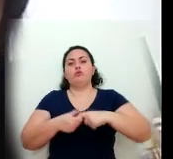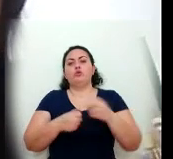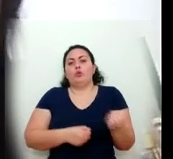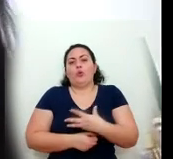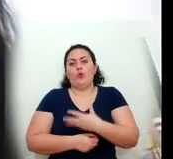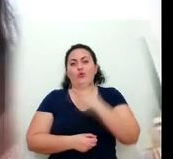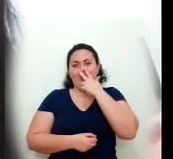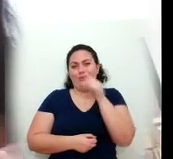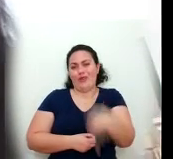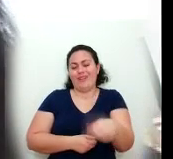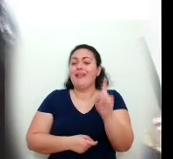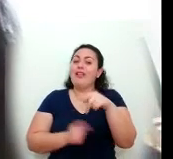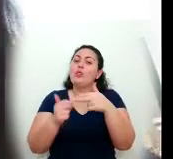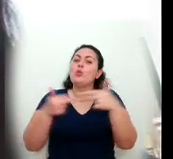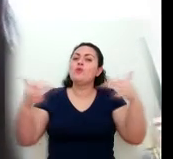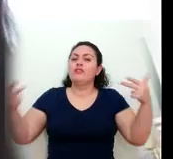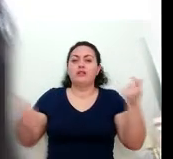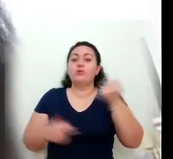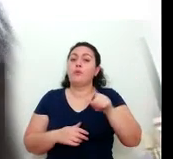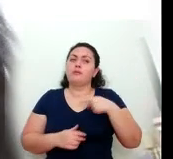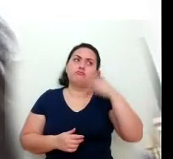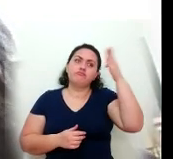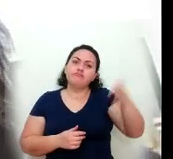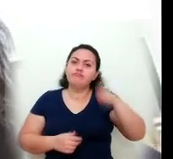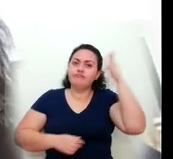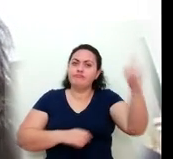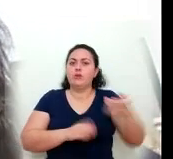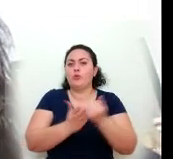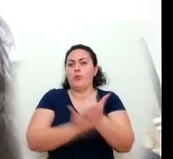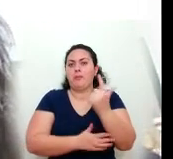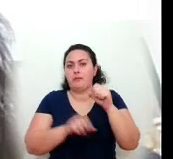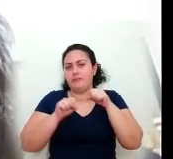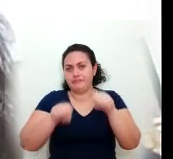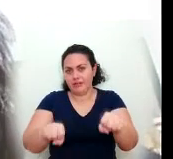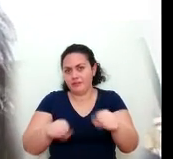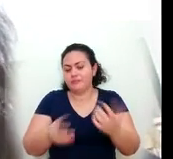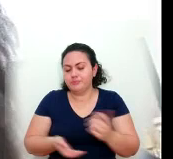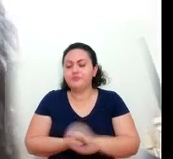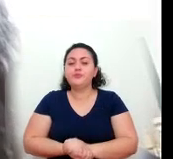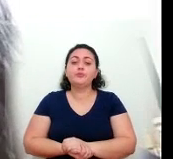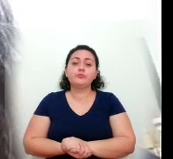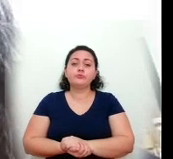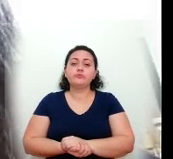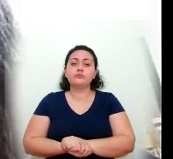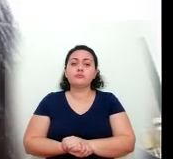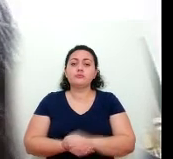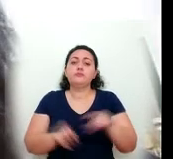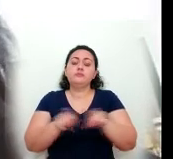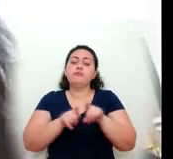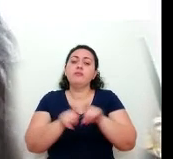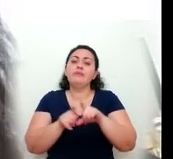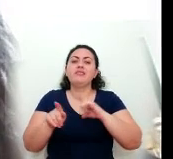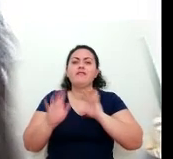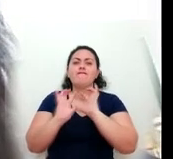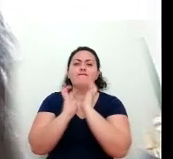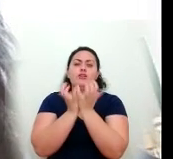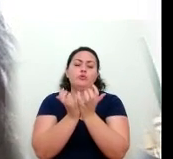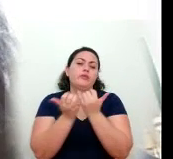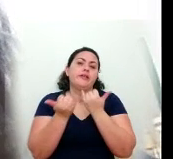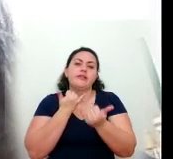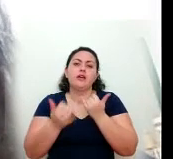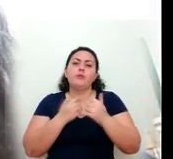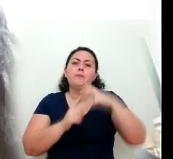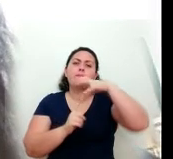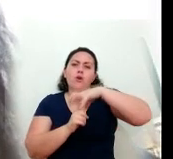gente sempre ter alguma novidade, né? Sem precisar sair de casa, assim. E algumas verduras também,